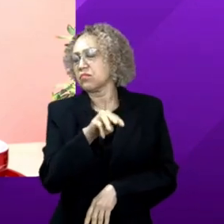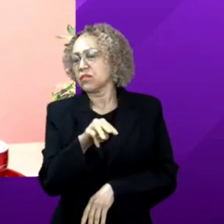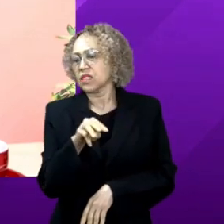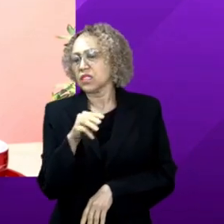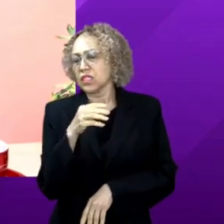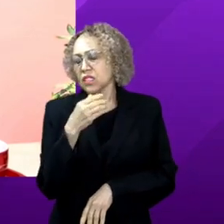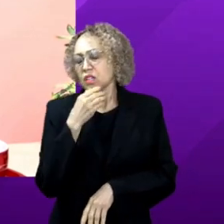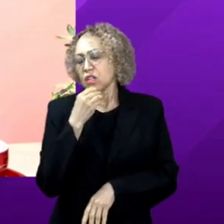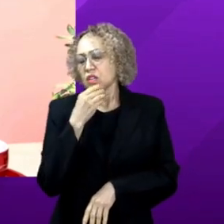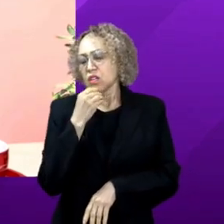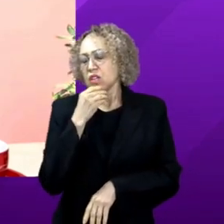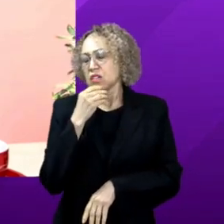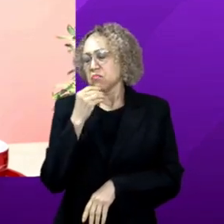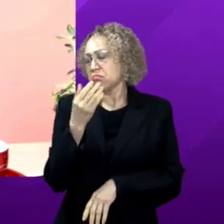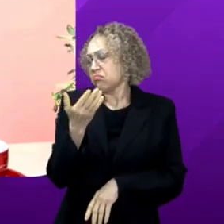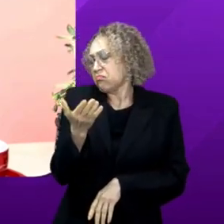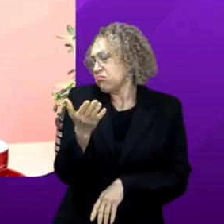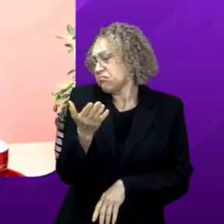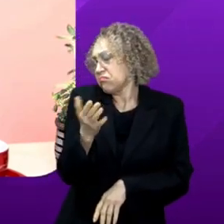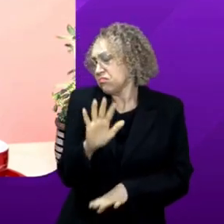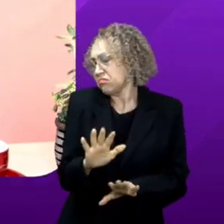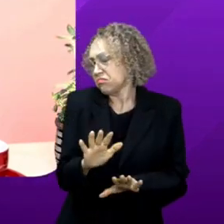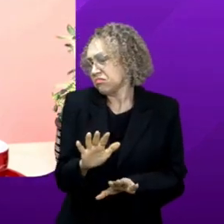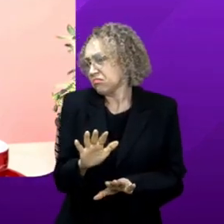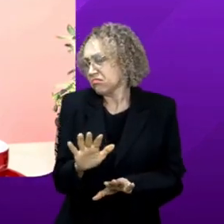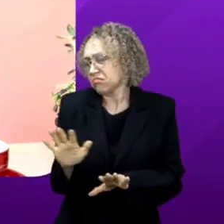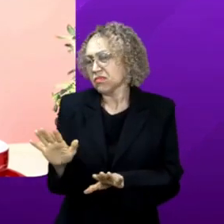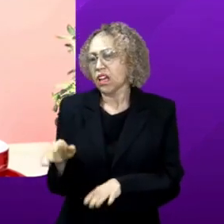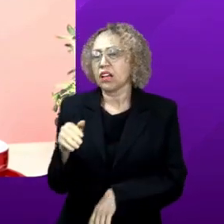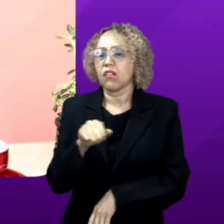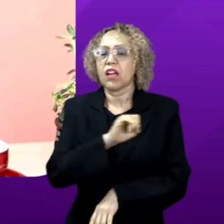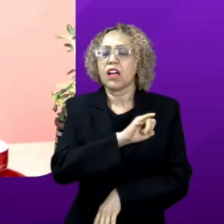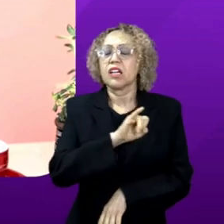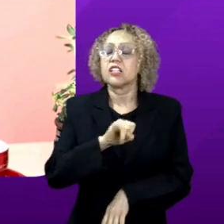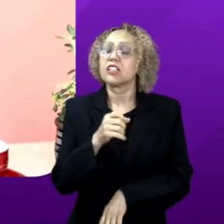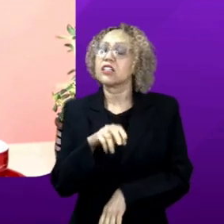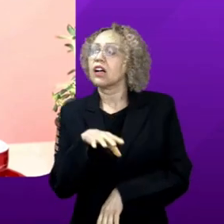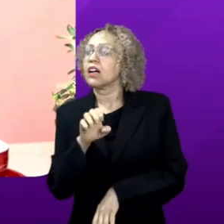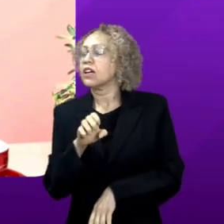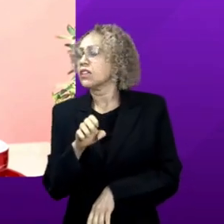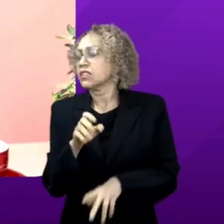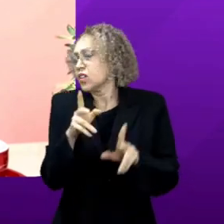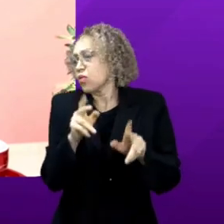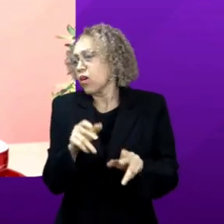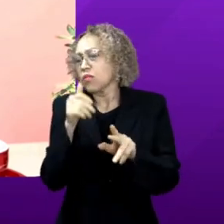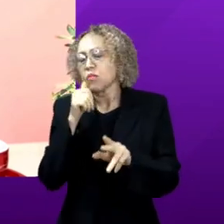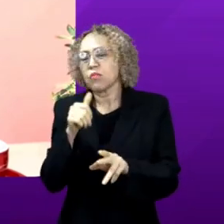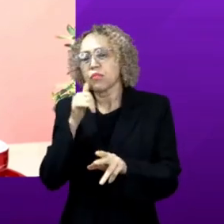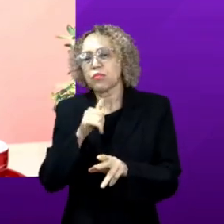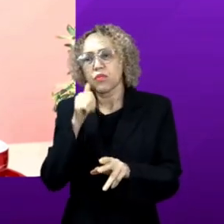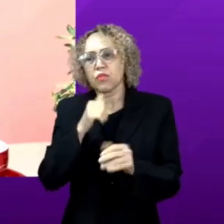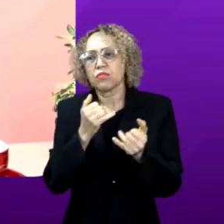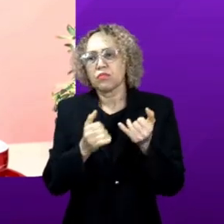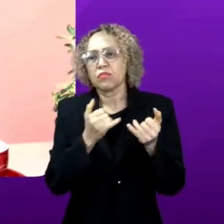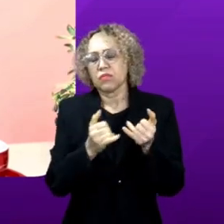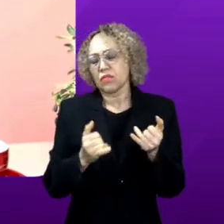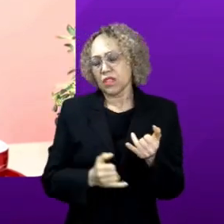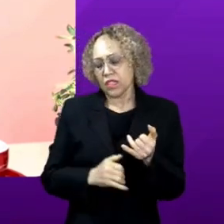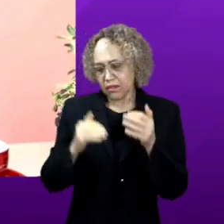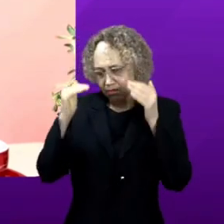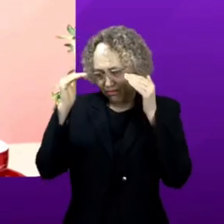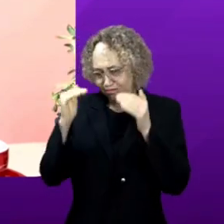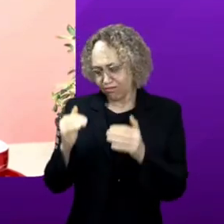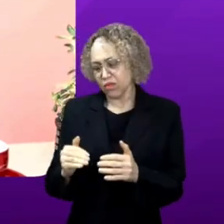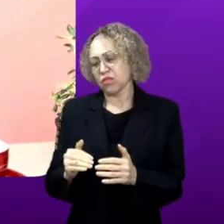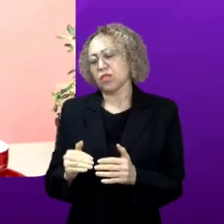tempo, igual a quase todas as mulheres de todos os tempos, que cumpriu com seu dever nessa terra e expiou